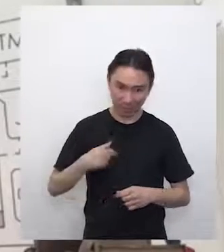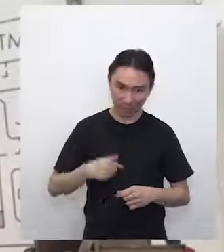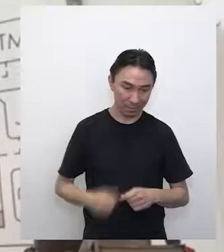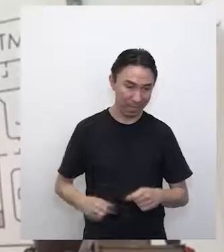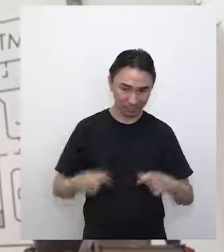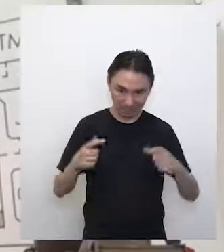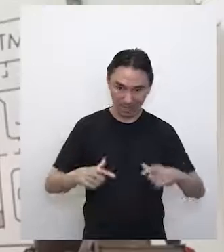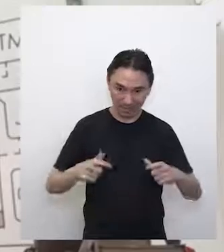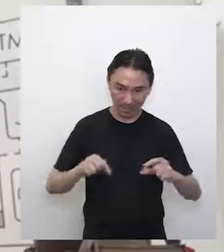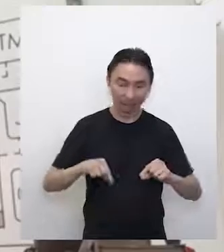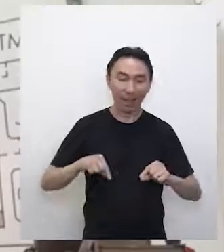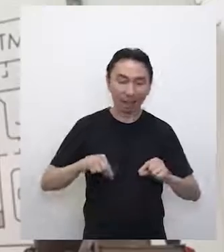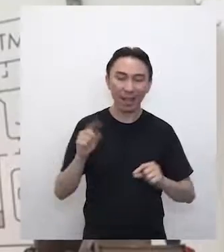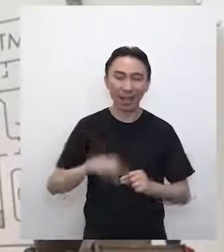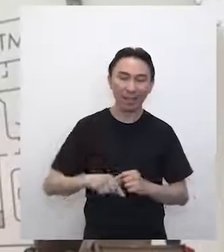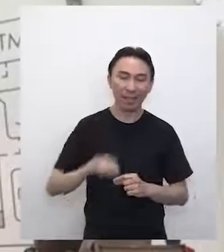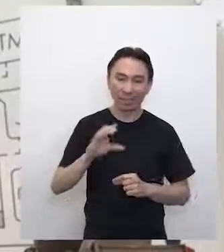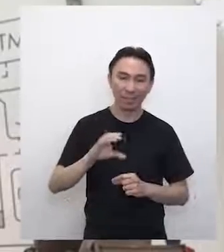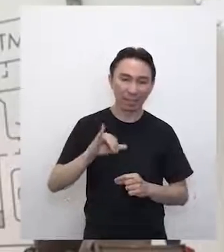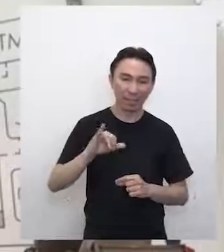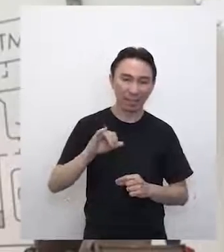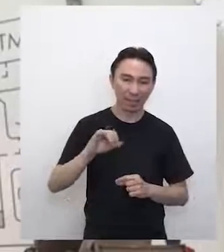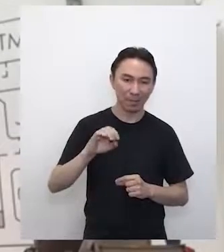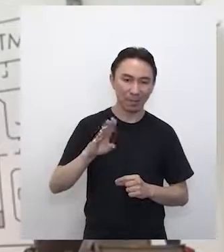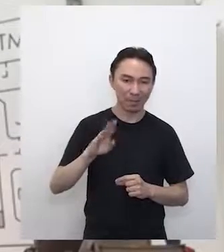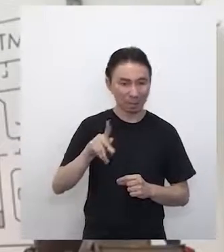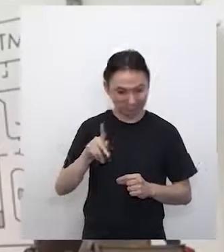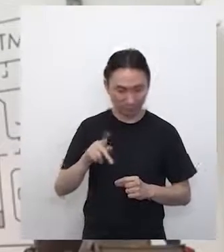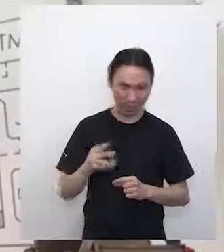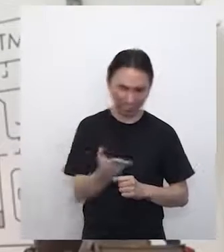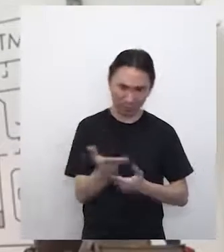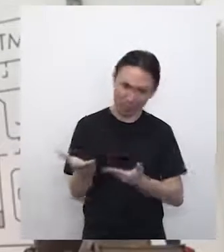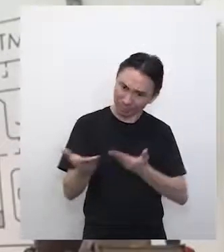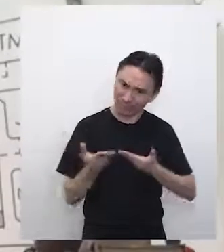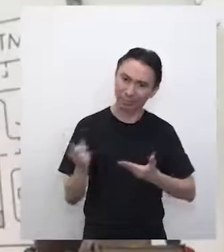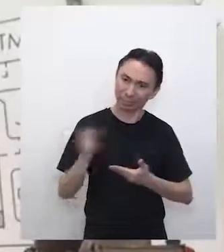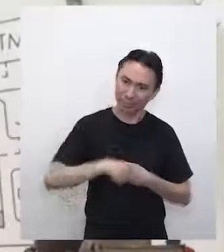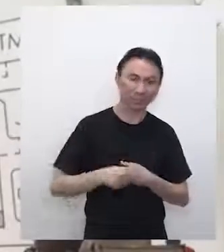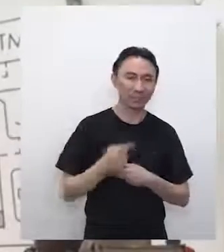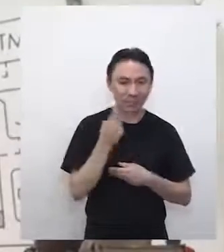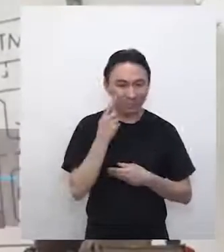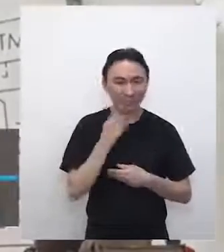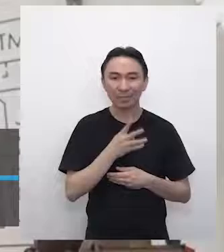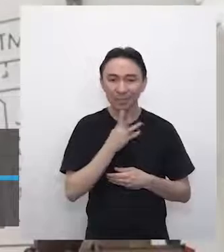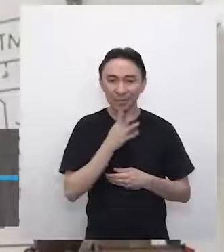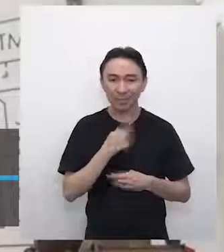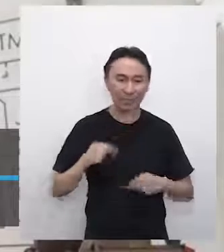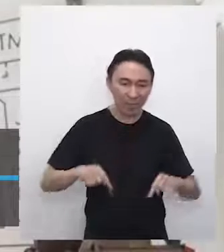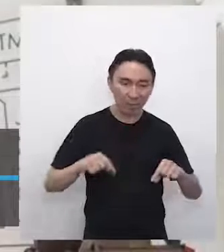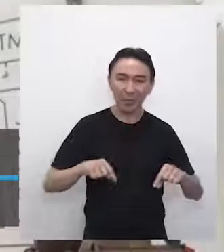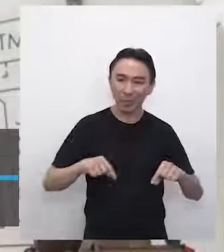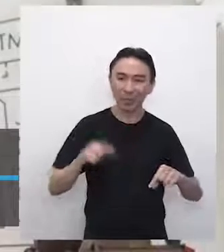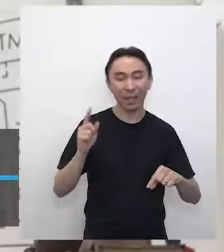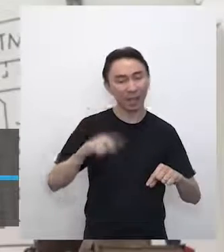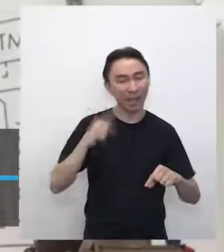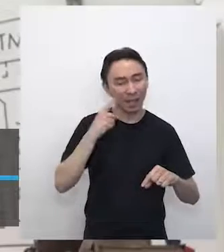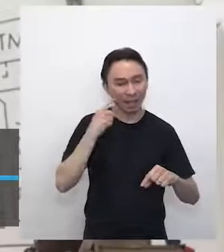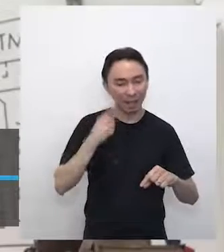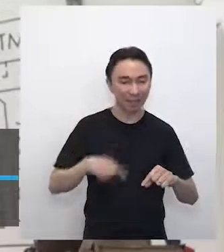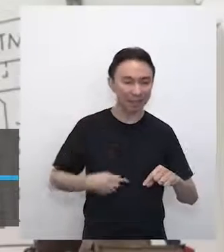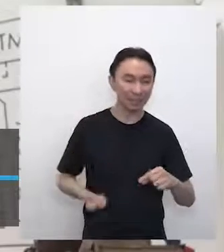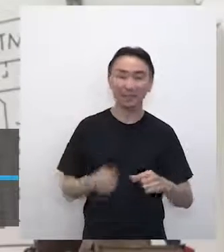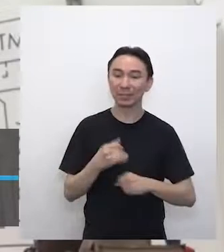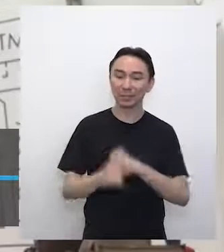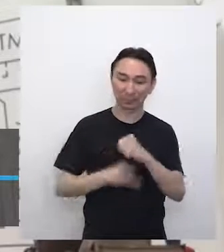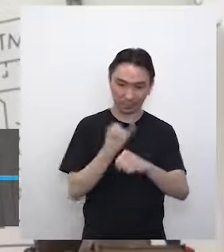CIEBP. Vou fazer um convite para vocês virem conhecer esse espaço, que é aqui no Centro de Inovação. O site é